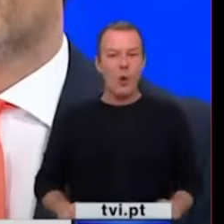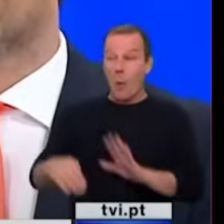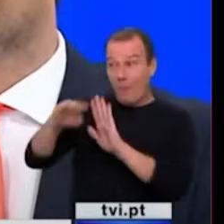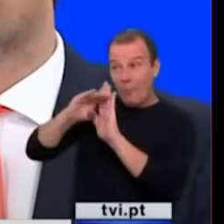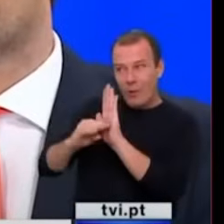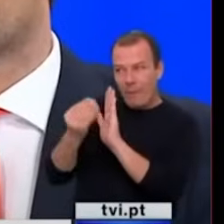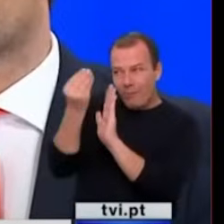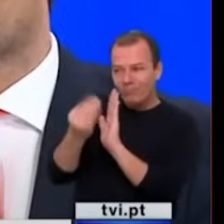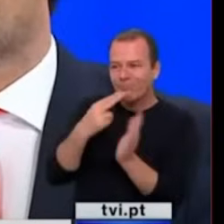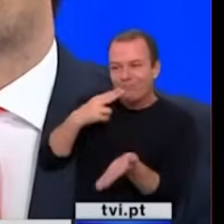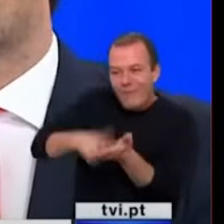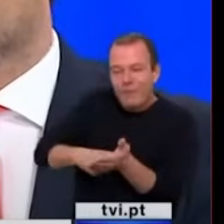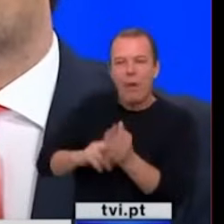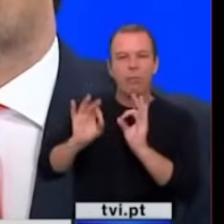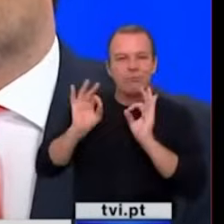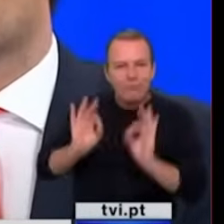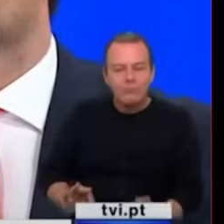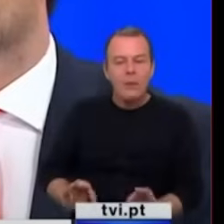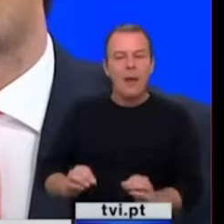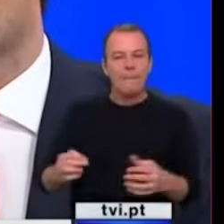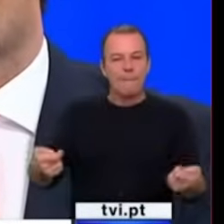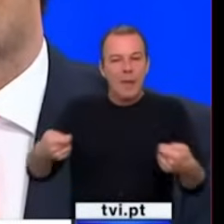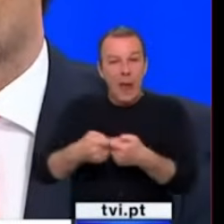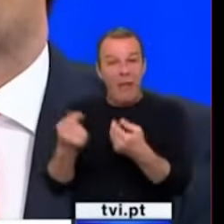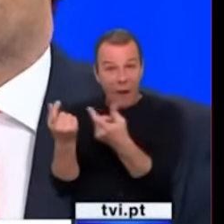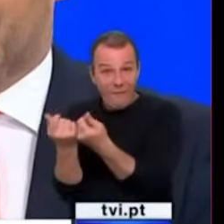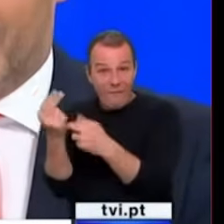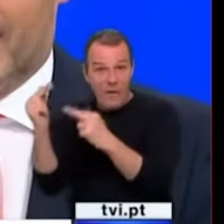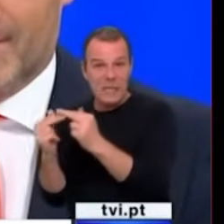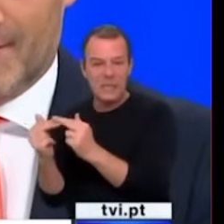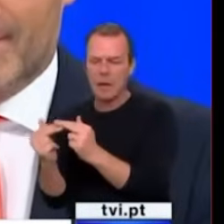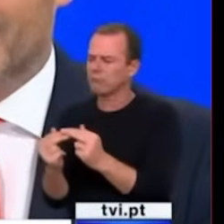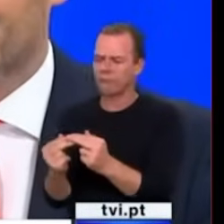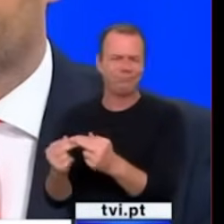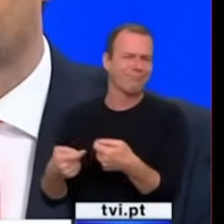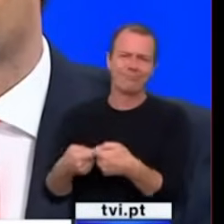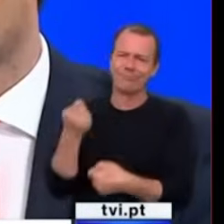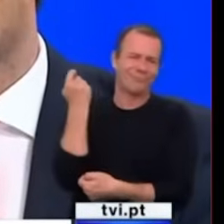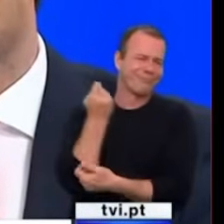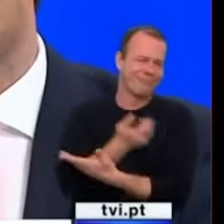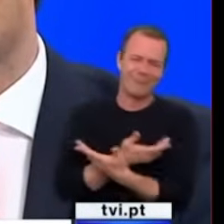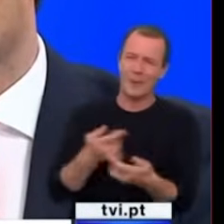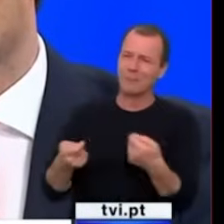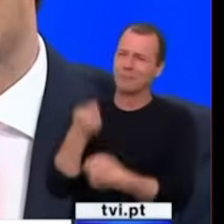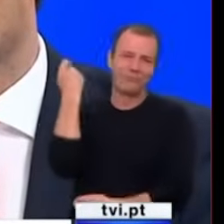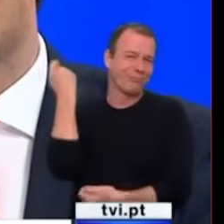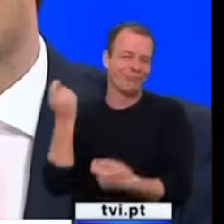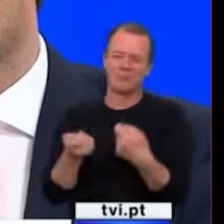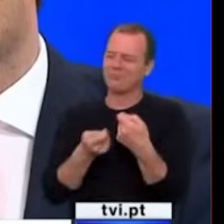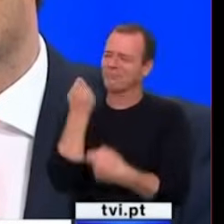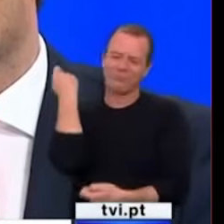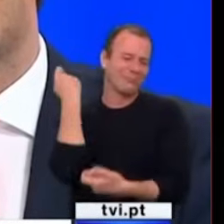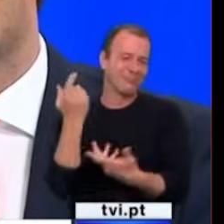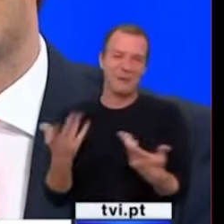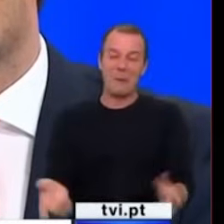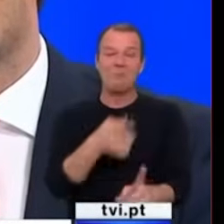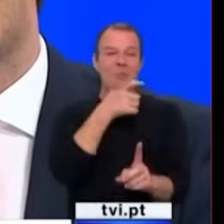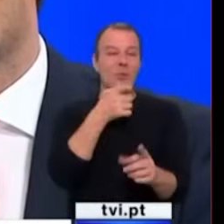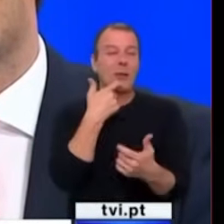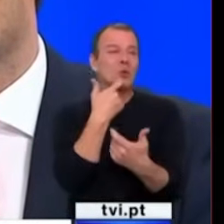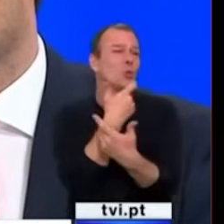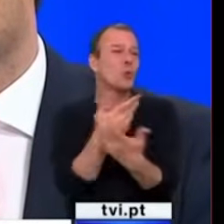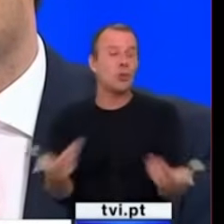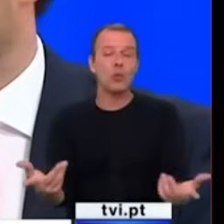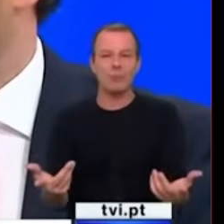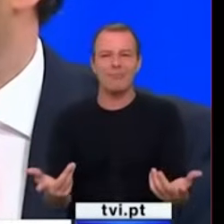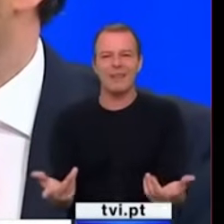Man do ponto de vista financeiro é responsável doist é responsável do ponto de vista financeiro é irrealizável promete tudo a todos e portanto